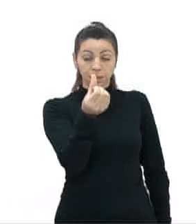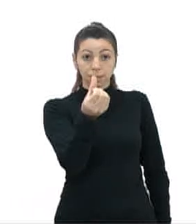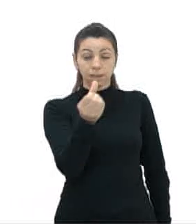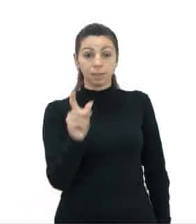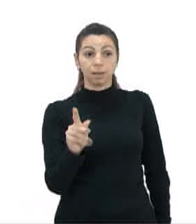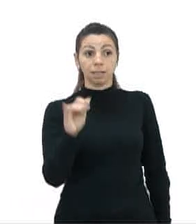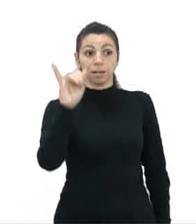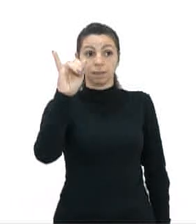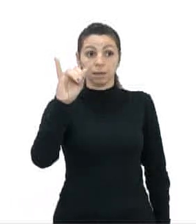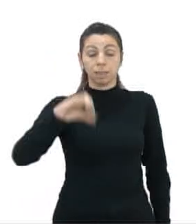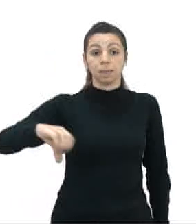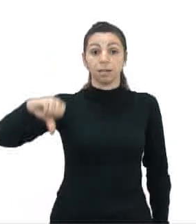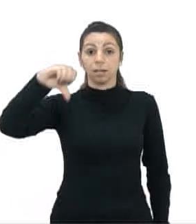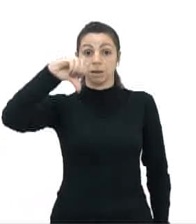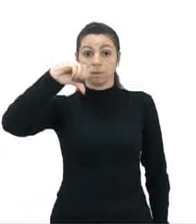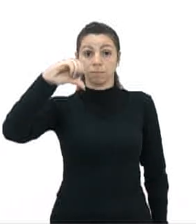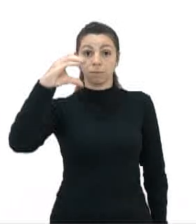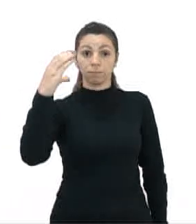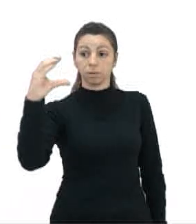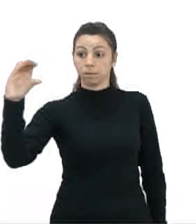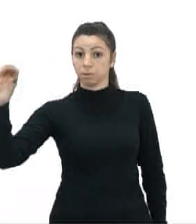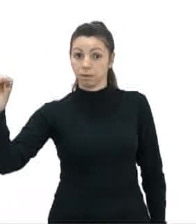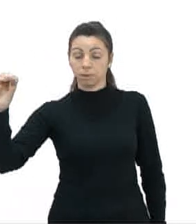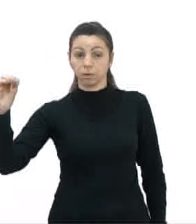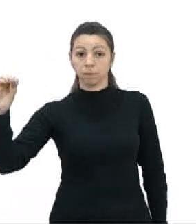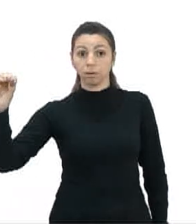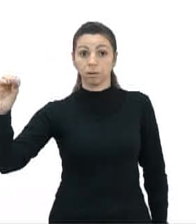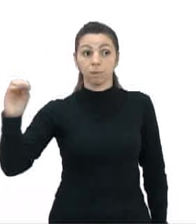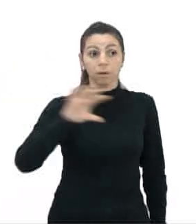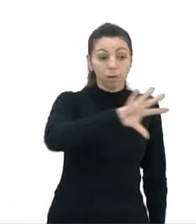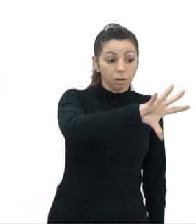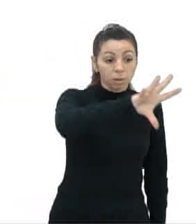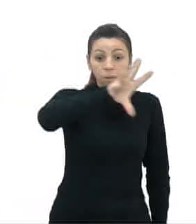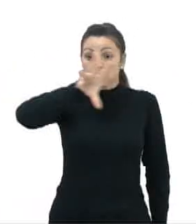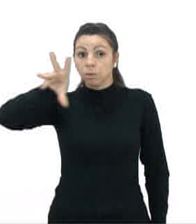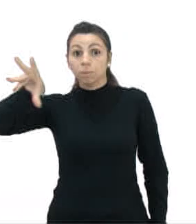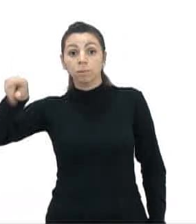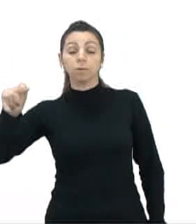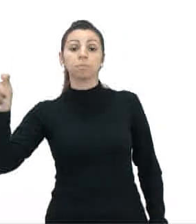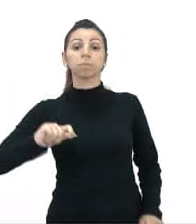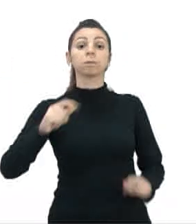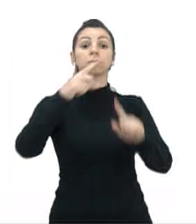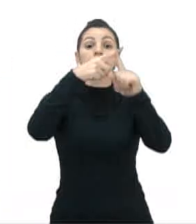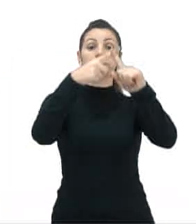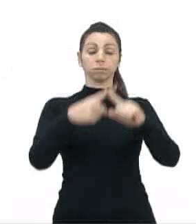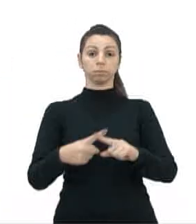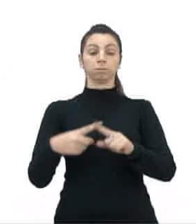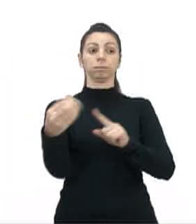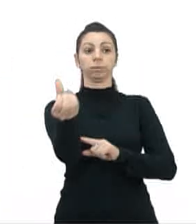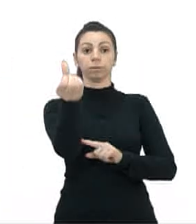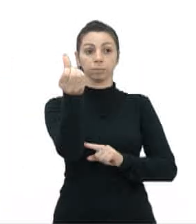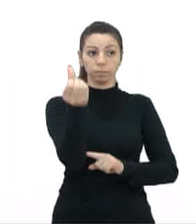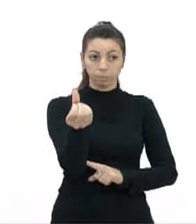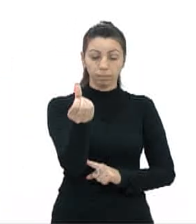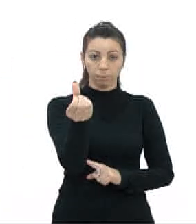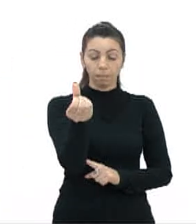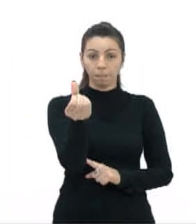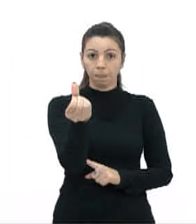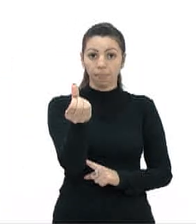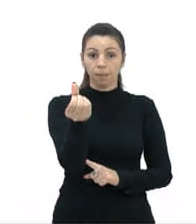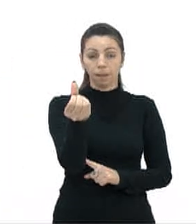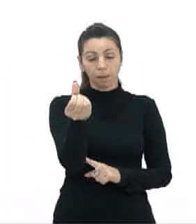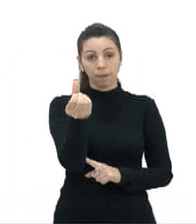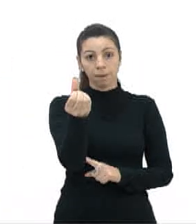Ou seja, eu vou ter que multiplicar por 3 todos os meus envolvidos aqui para poder contemplar o que ele disse aqui, que é